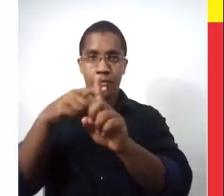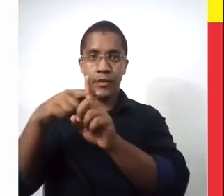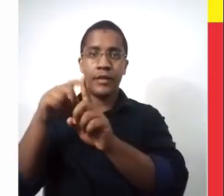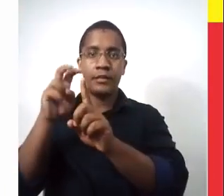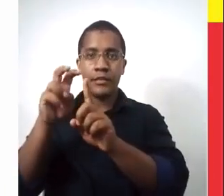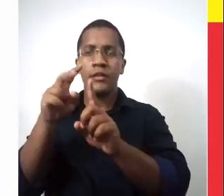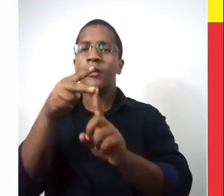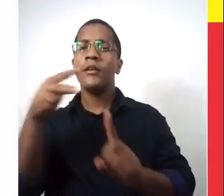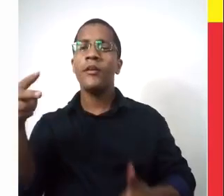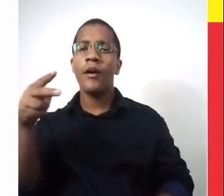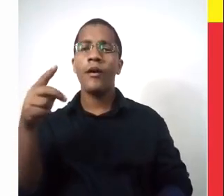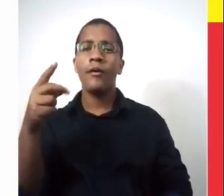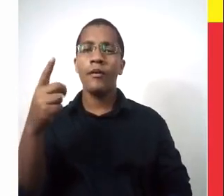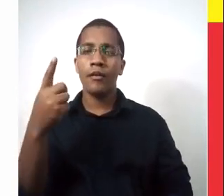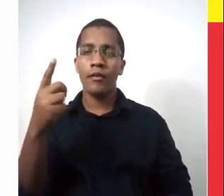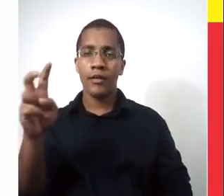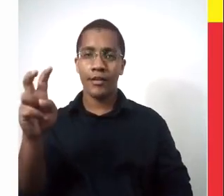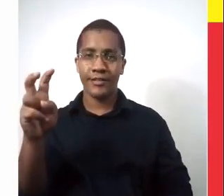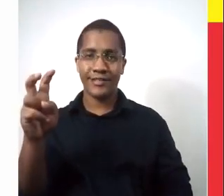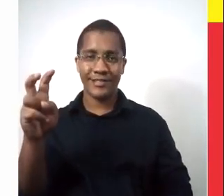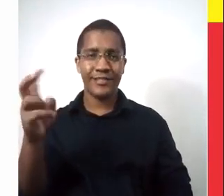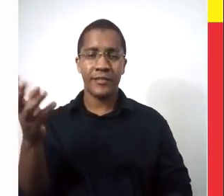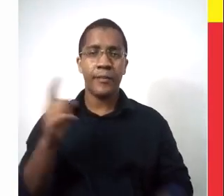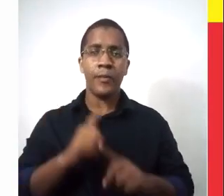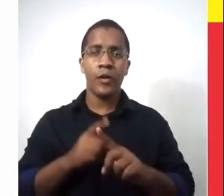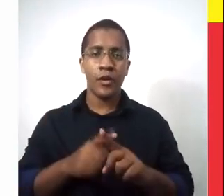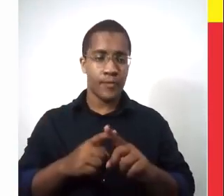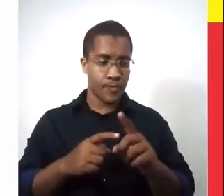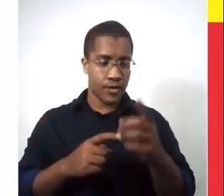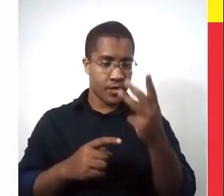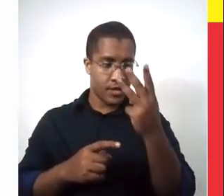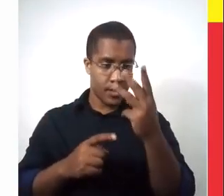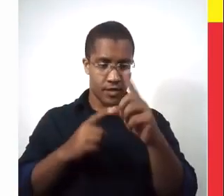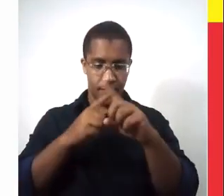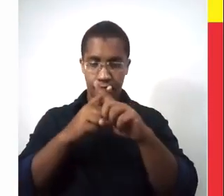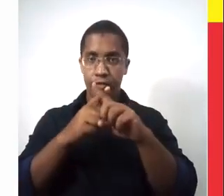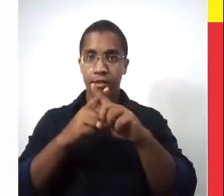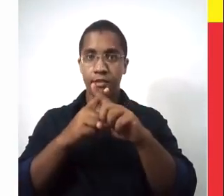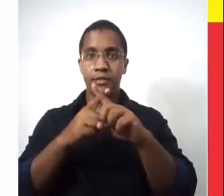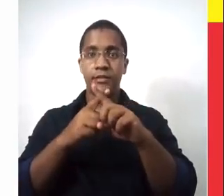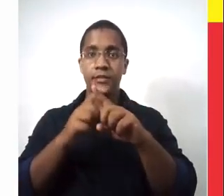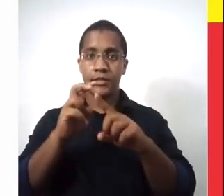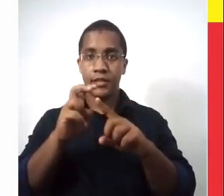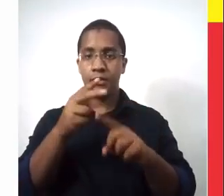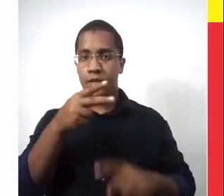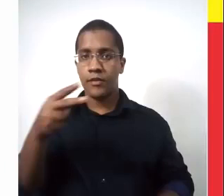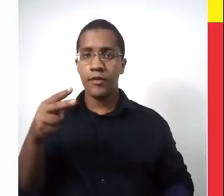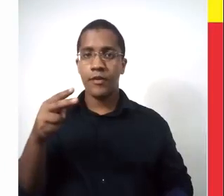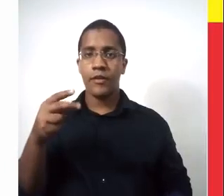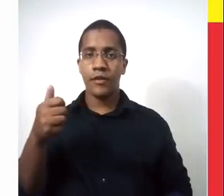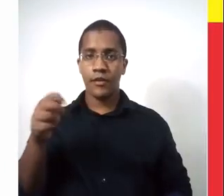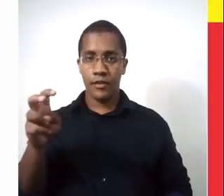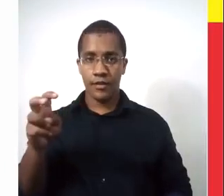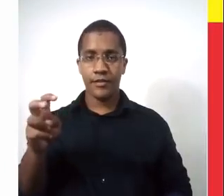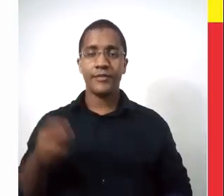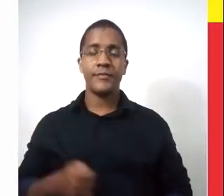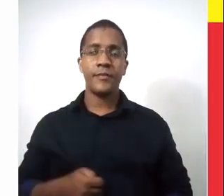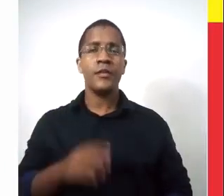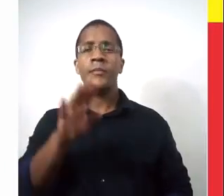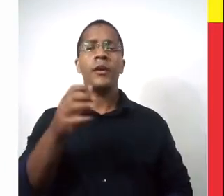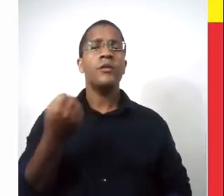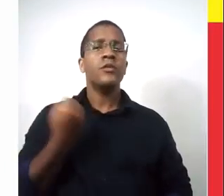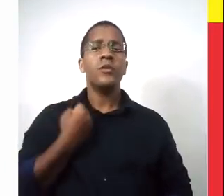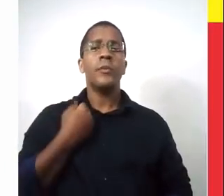5, que dá 15. Porque 3 vezes 5 é igual a 15. Agora, se eu